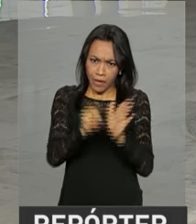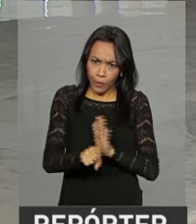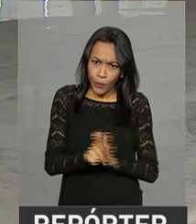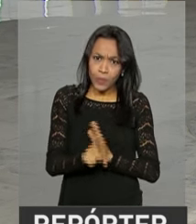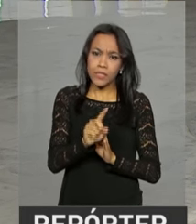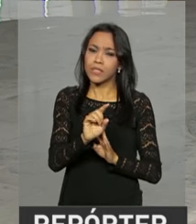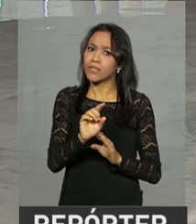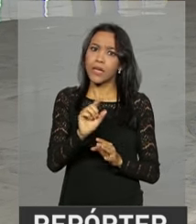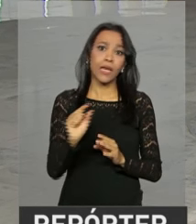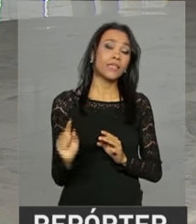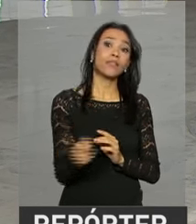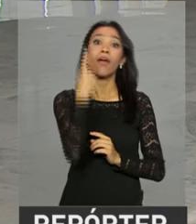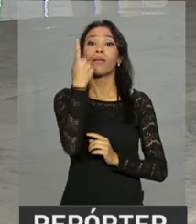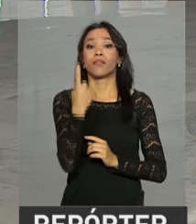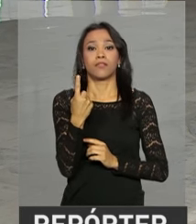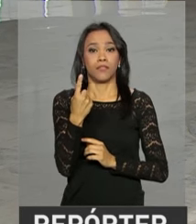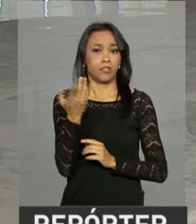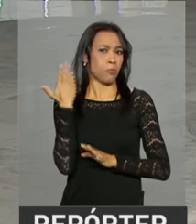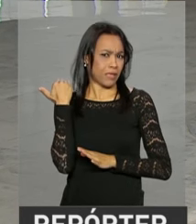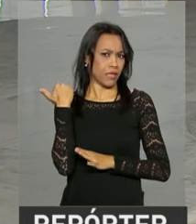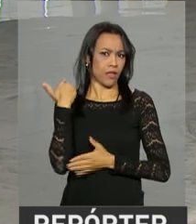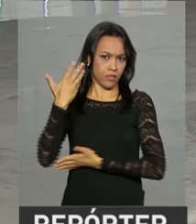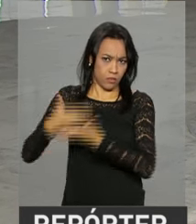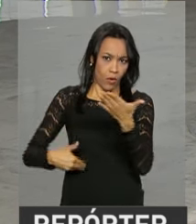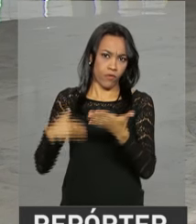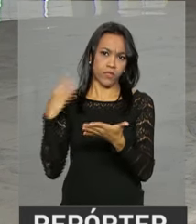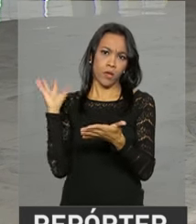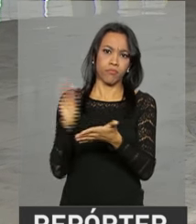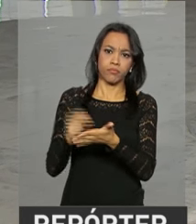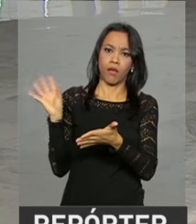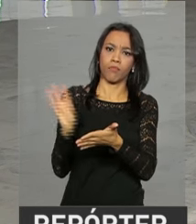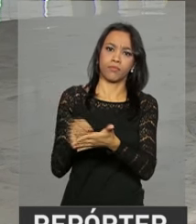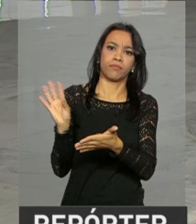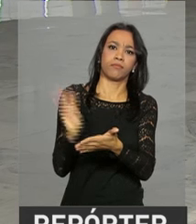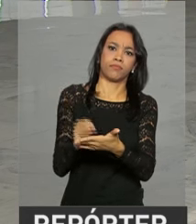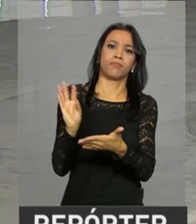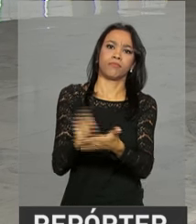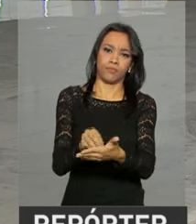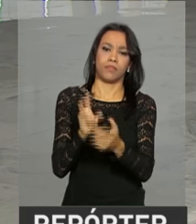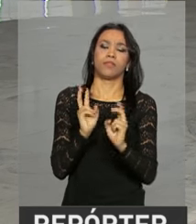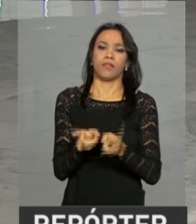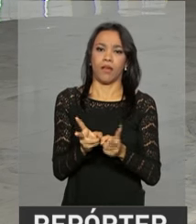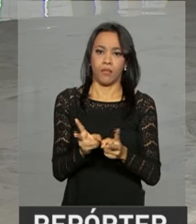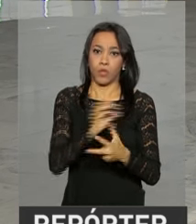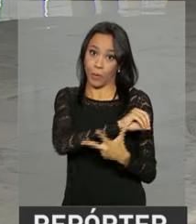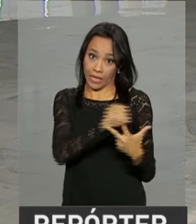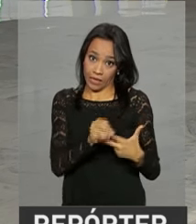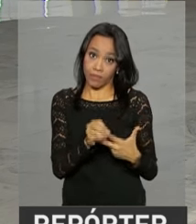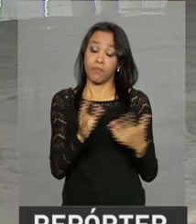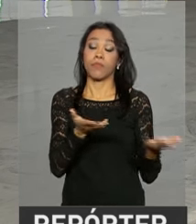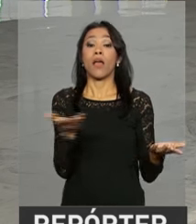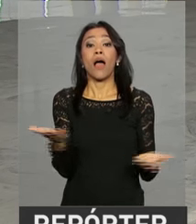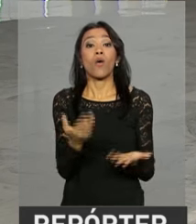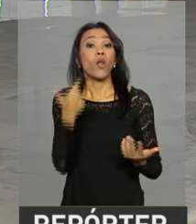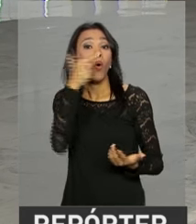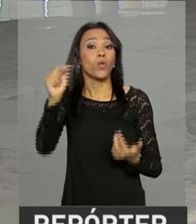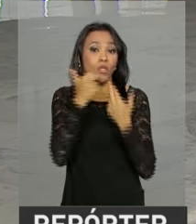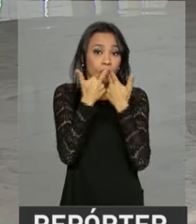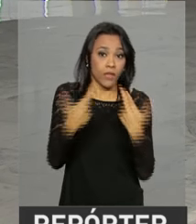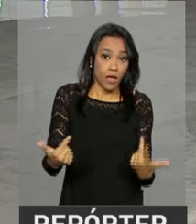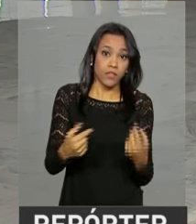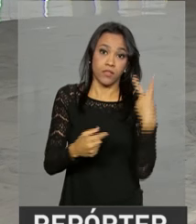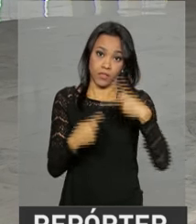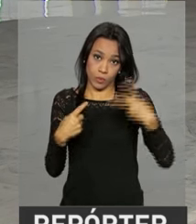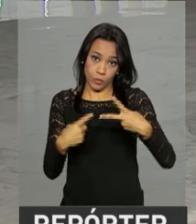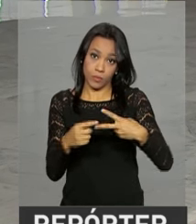elas vão ser inéditas nas edições anteriores elas vinham de provas do próprio Enem outra novidade é que os estudantes que fizerem